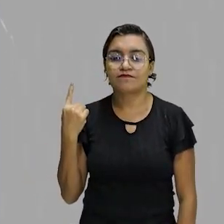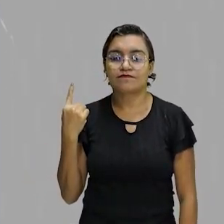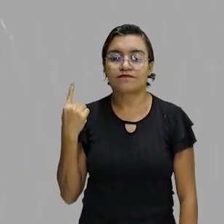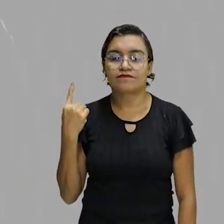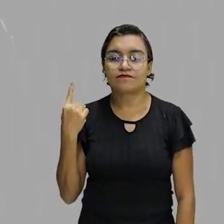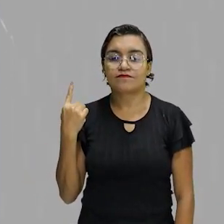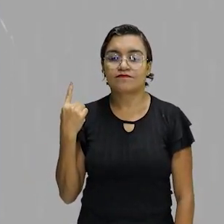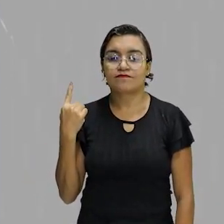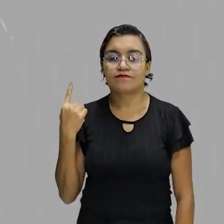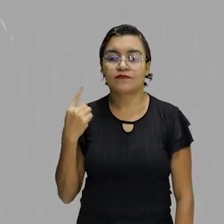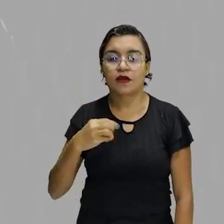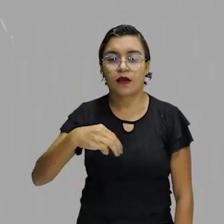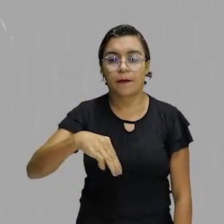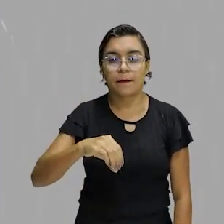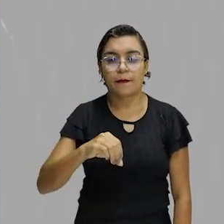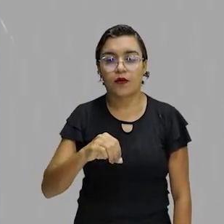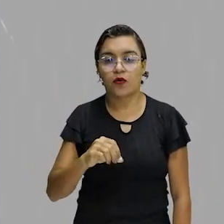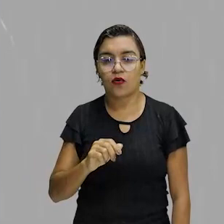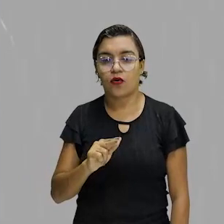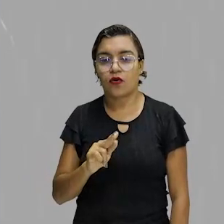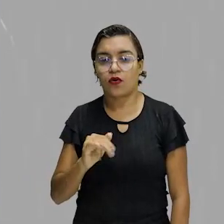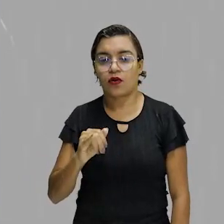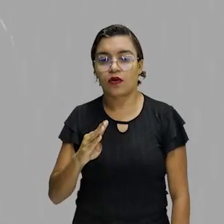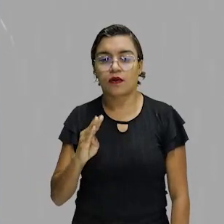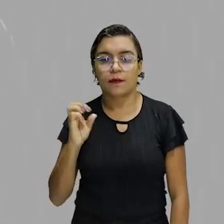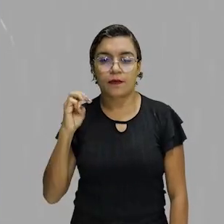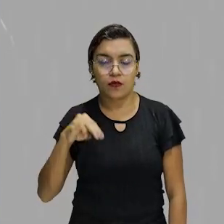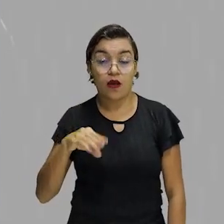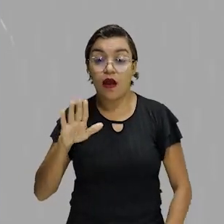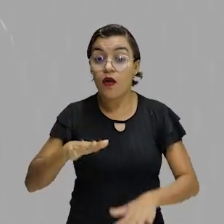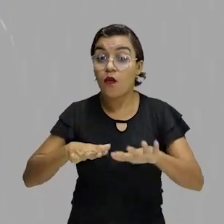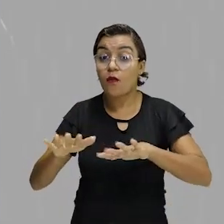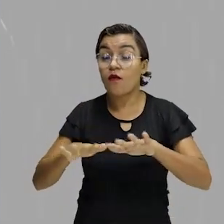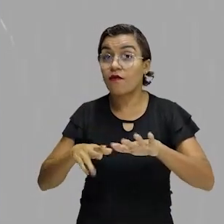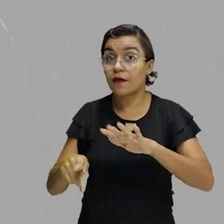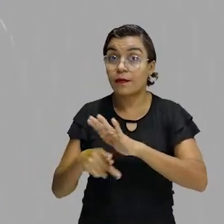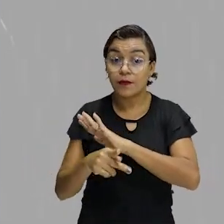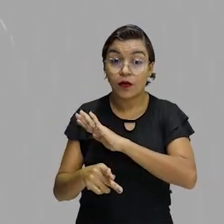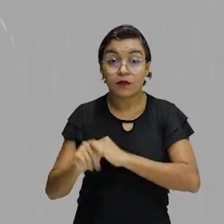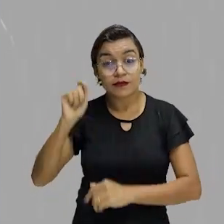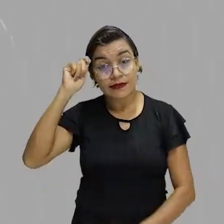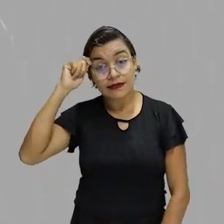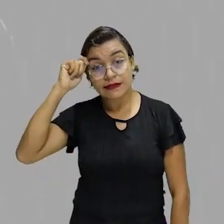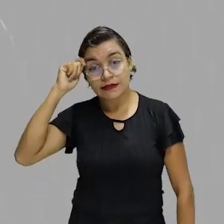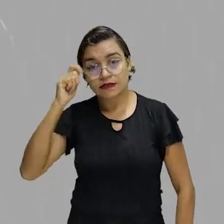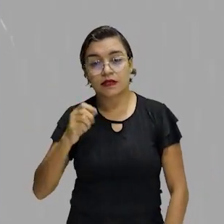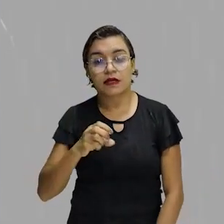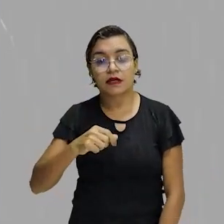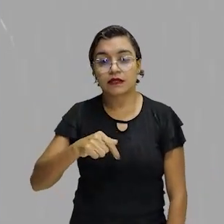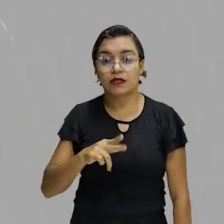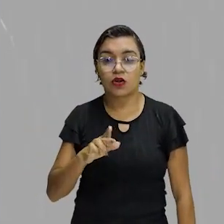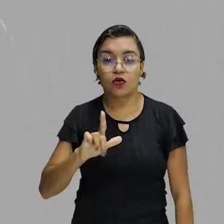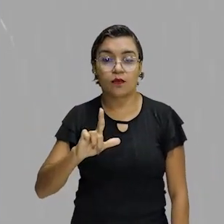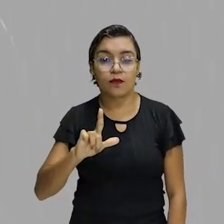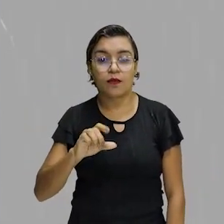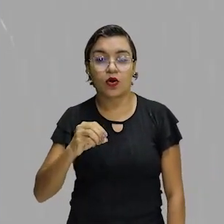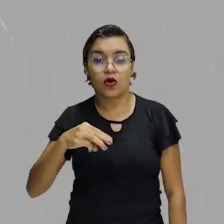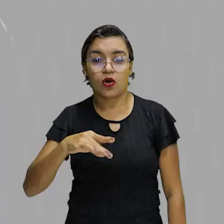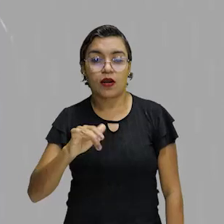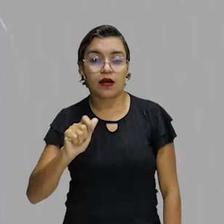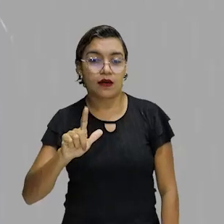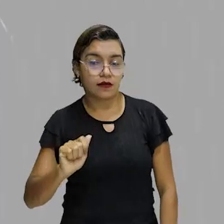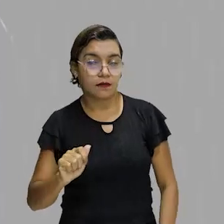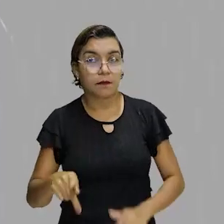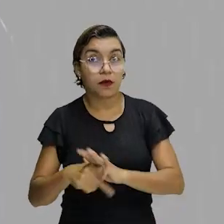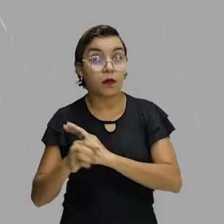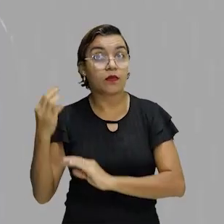Moquibon. O que é o Moquibon? É o movimento quilombola do Maranhão. Vocês sabem que o Maranhão é um estado